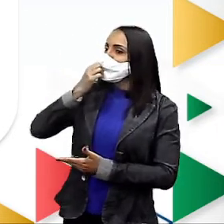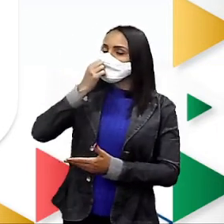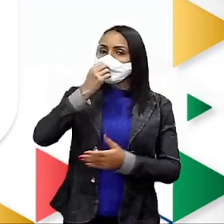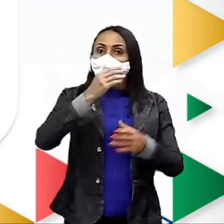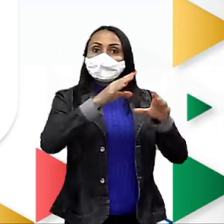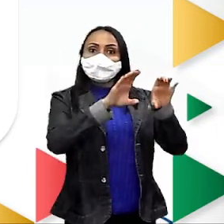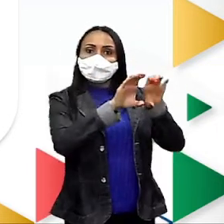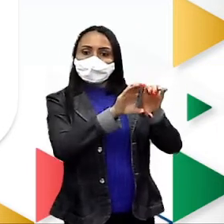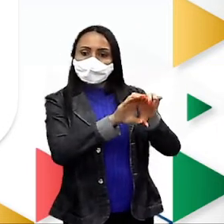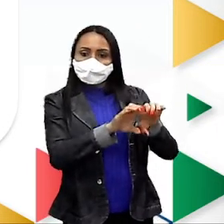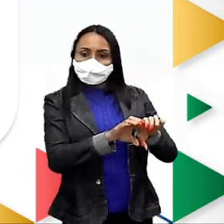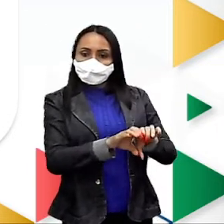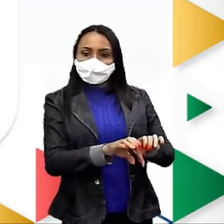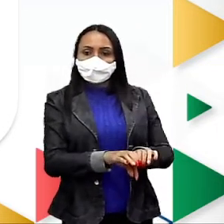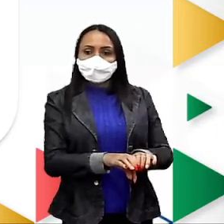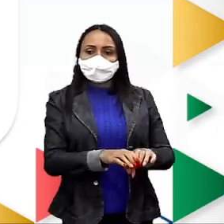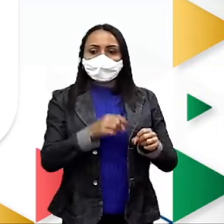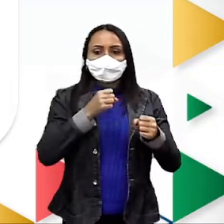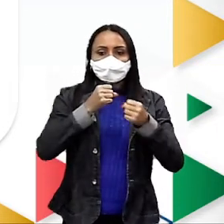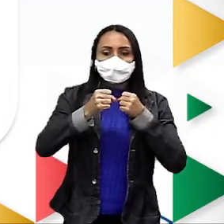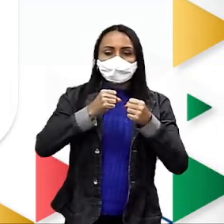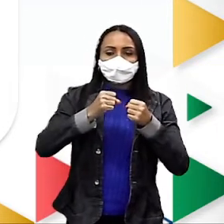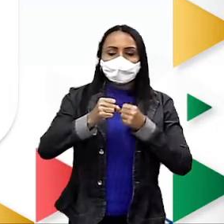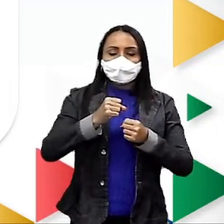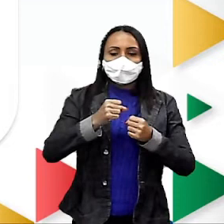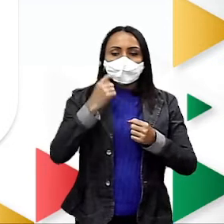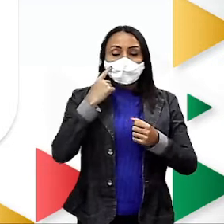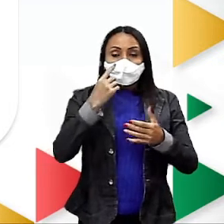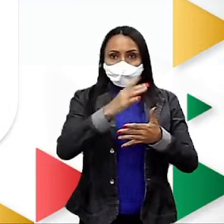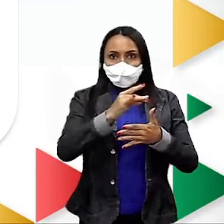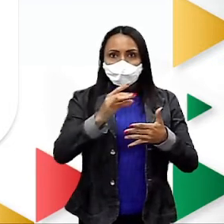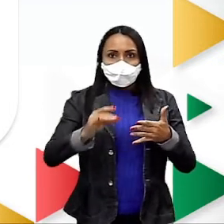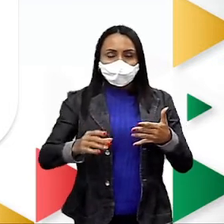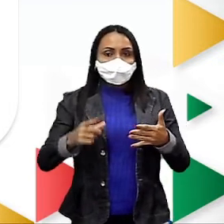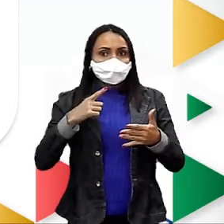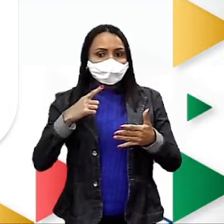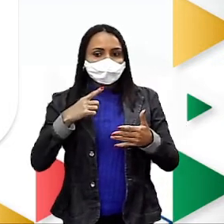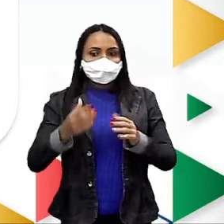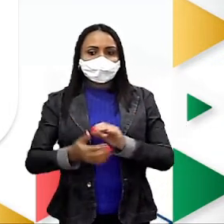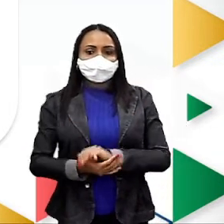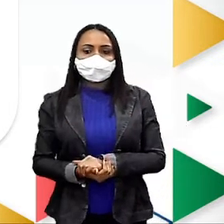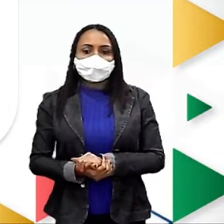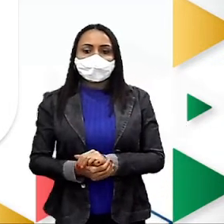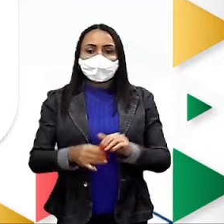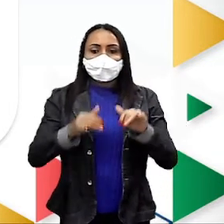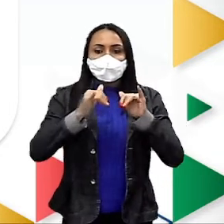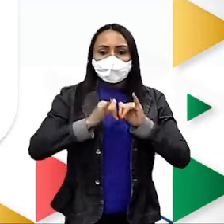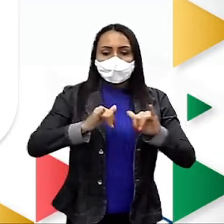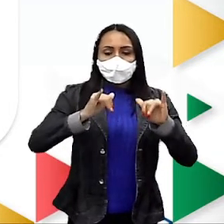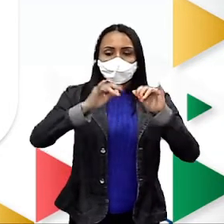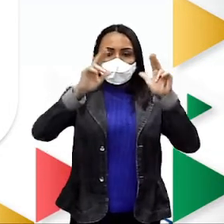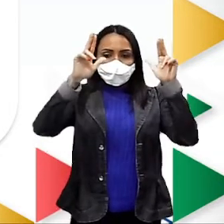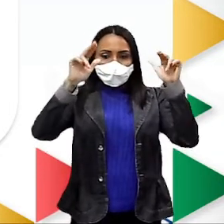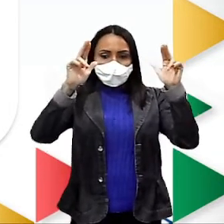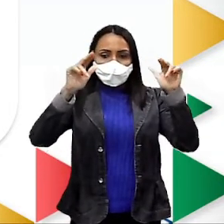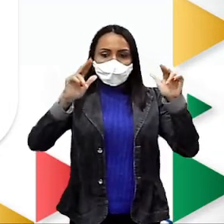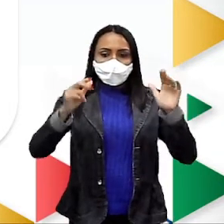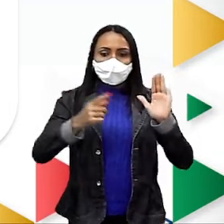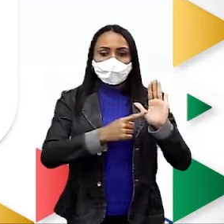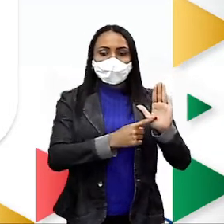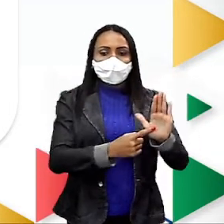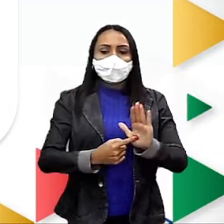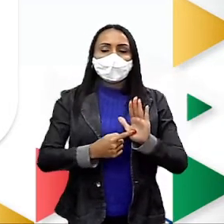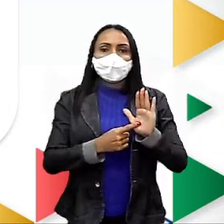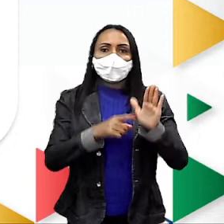estrutura, a entrevista, compõe-se dos seguintes elementos: a manchete ou título, a